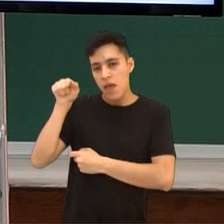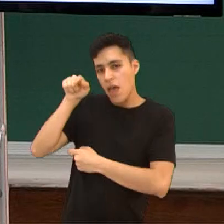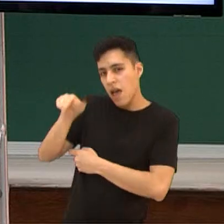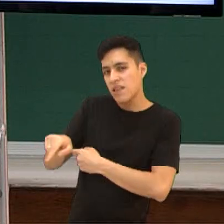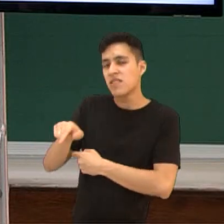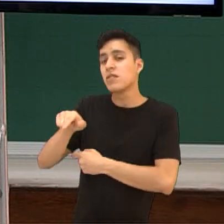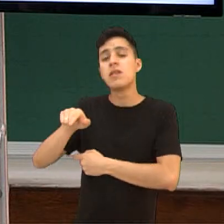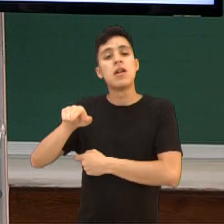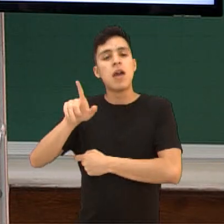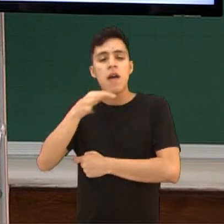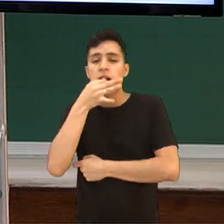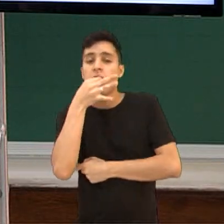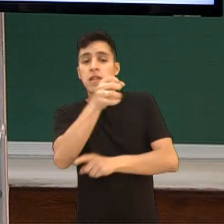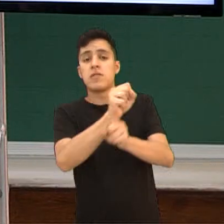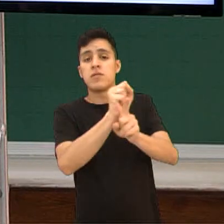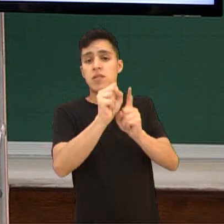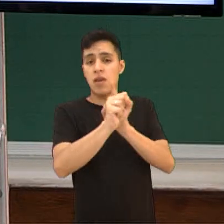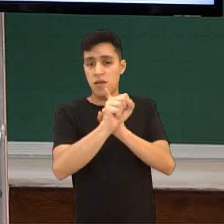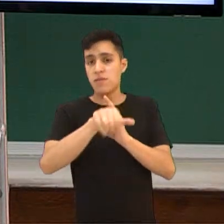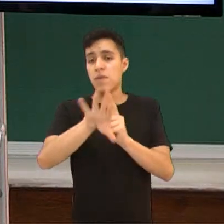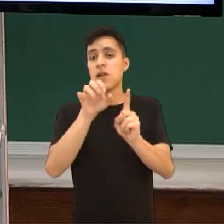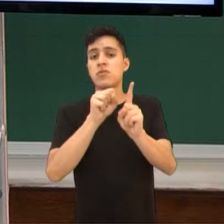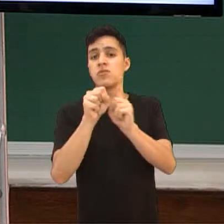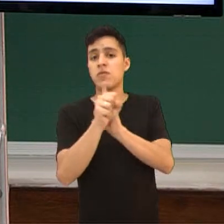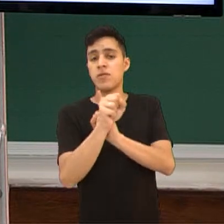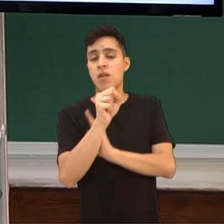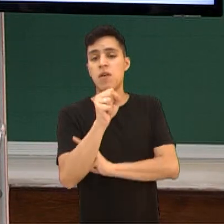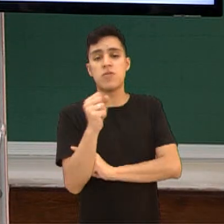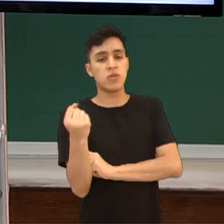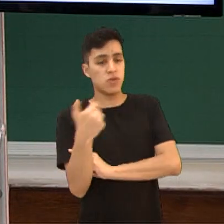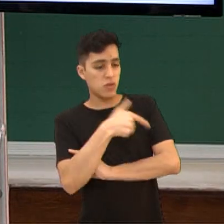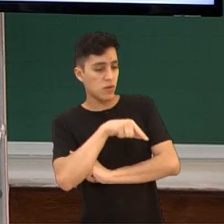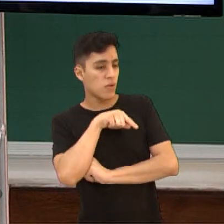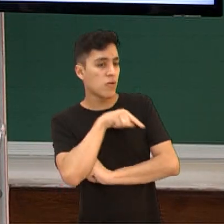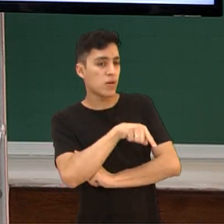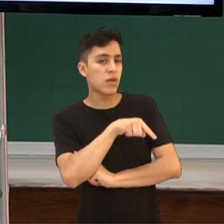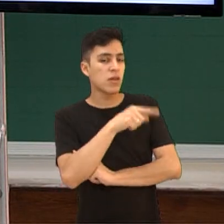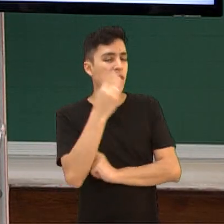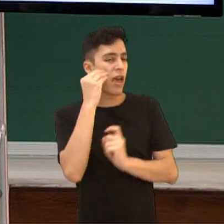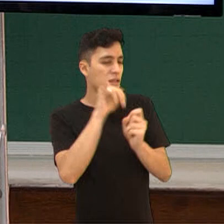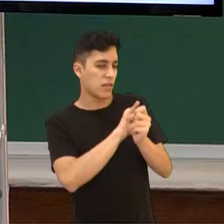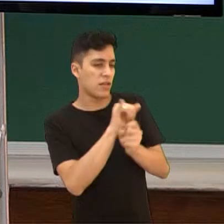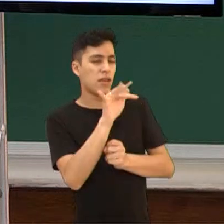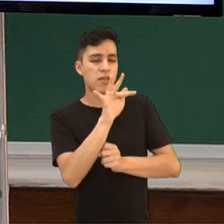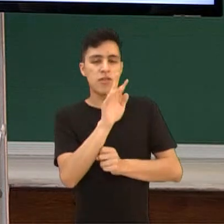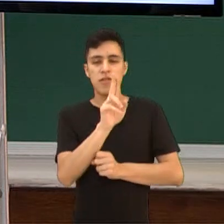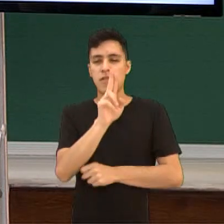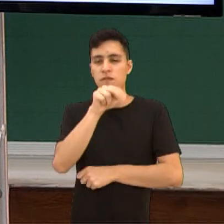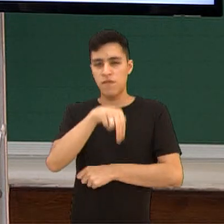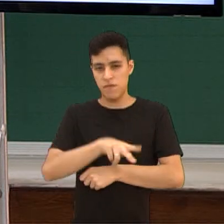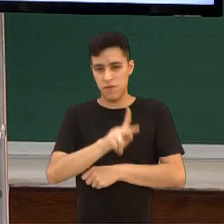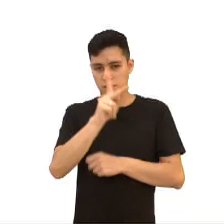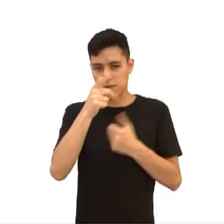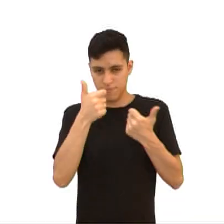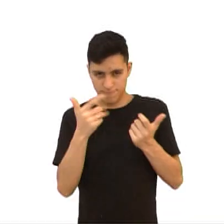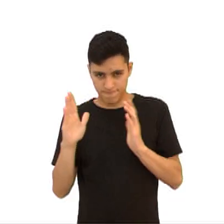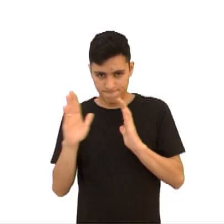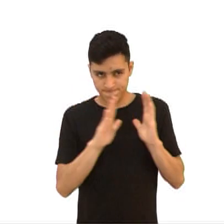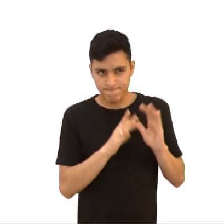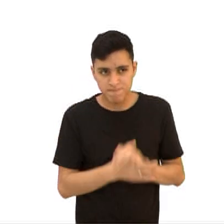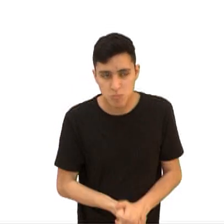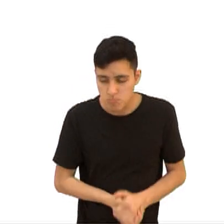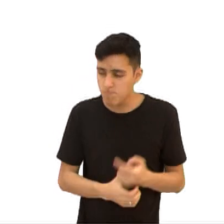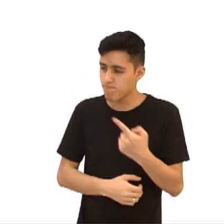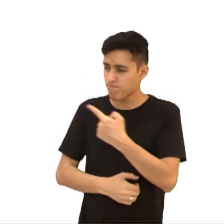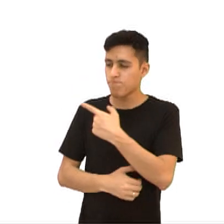crítica social, né, muito mais social do que a jogada do funk. Então, um gênero